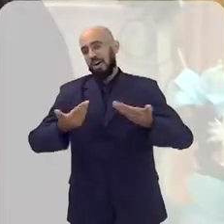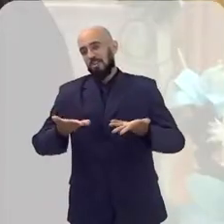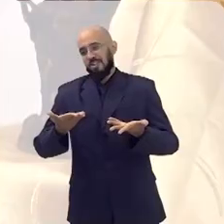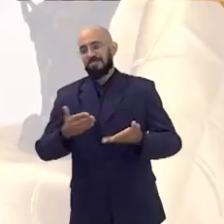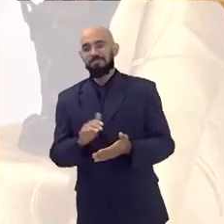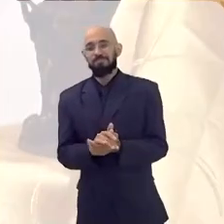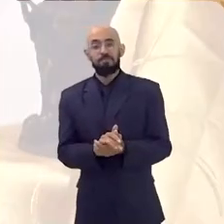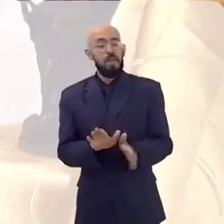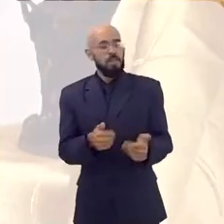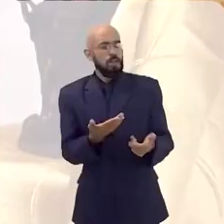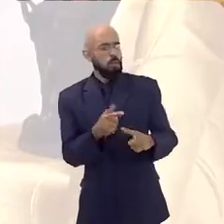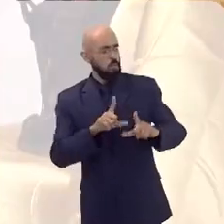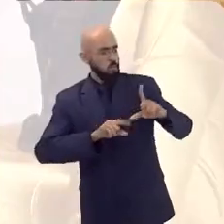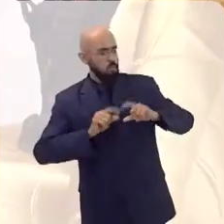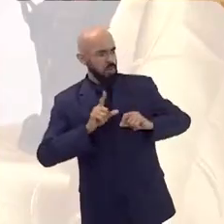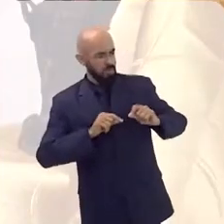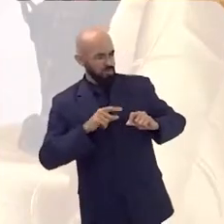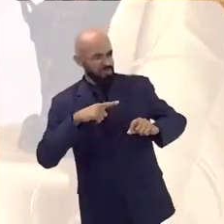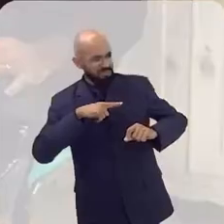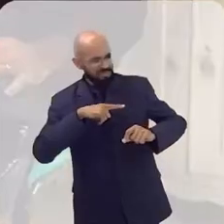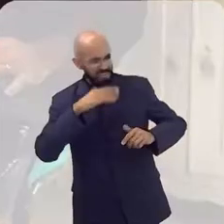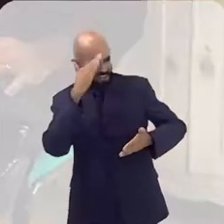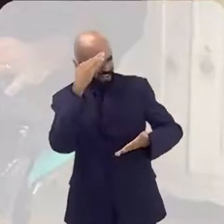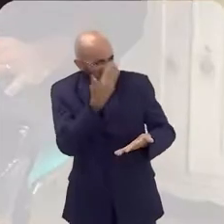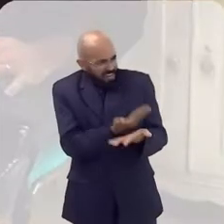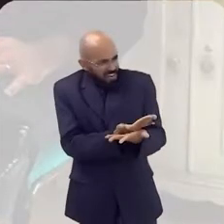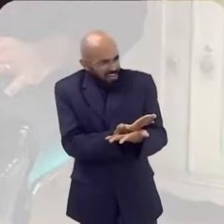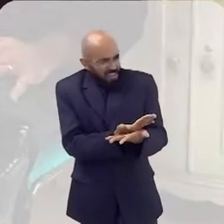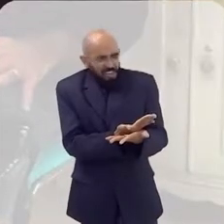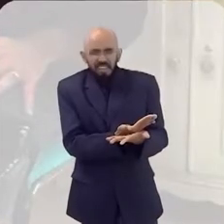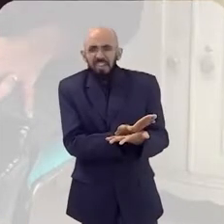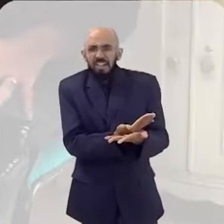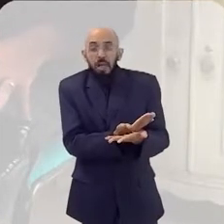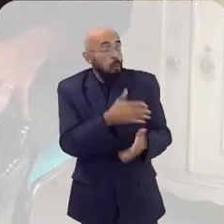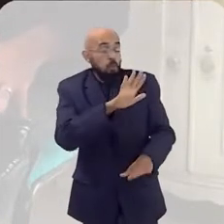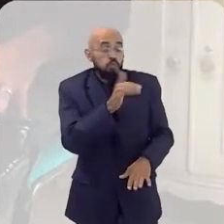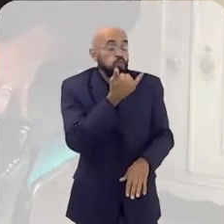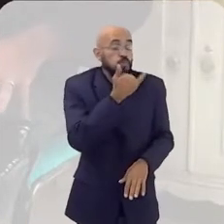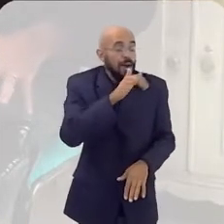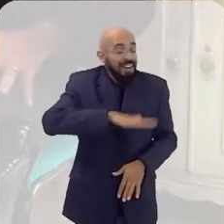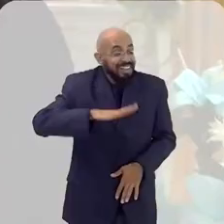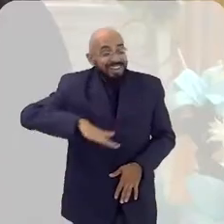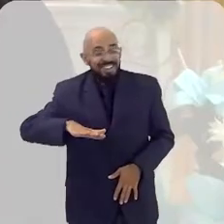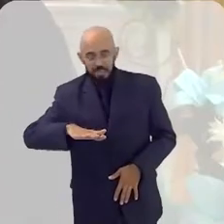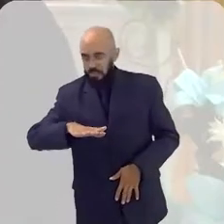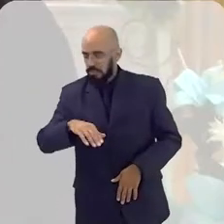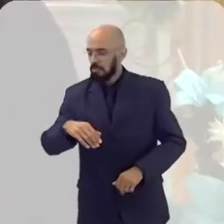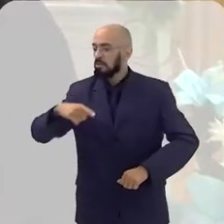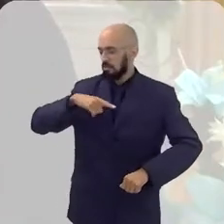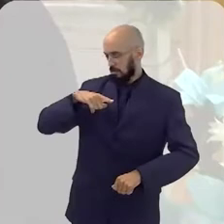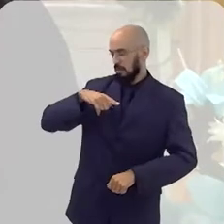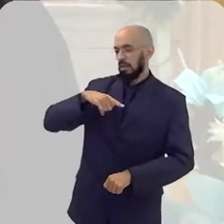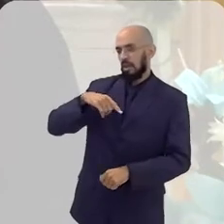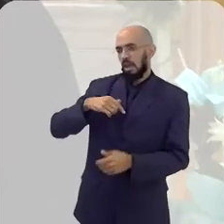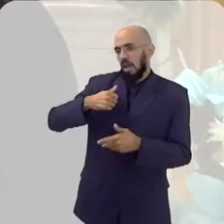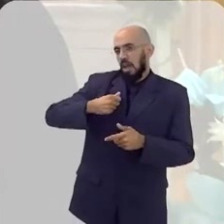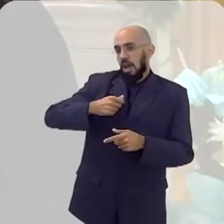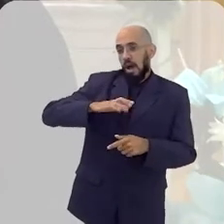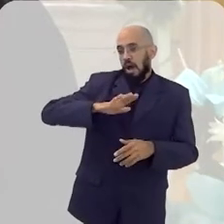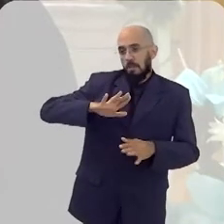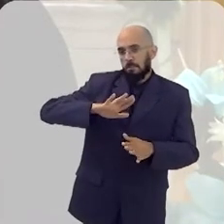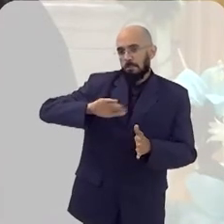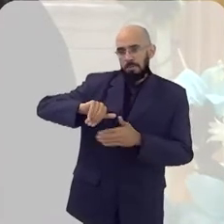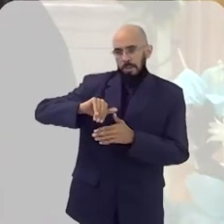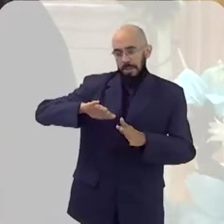lá. O Wicca, ele tem crenças? Crenças? Crianças. Olha, a religião Wicca é